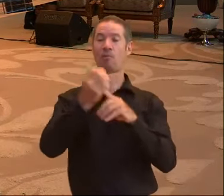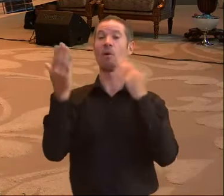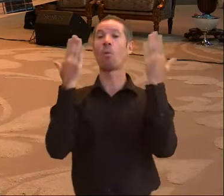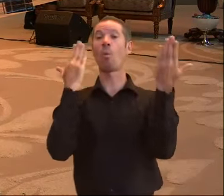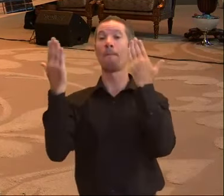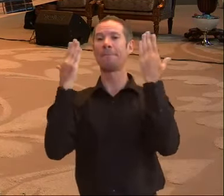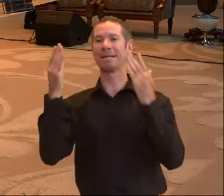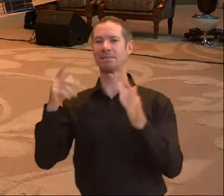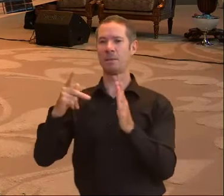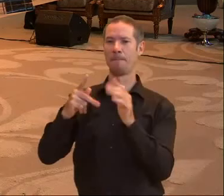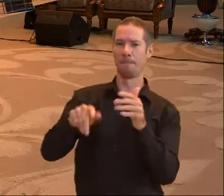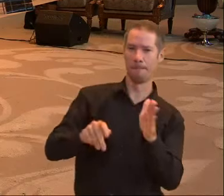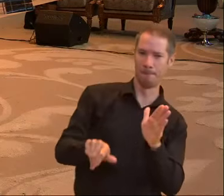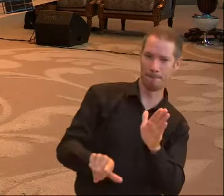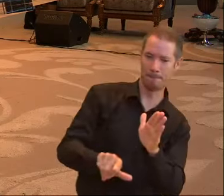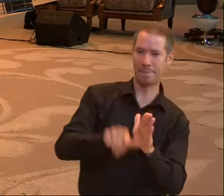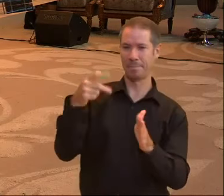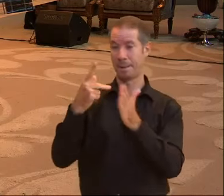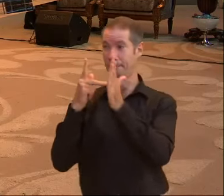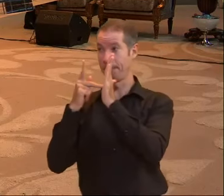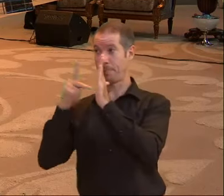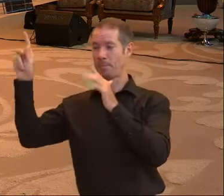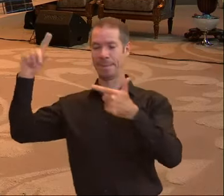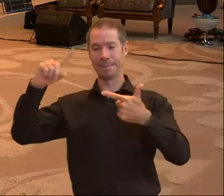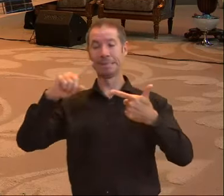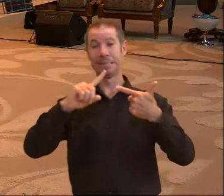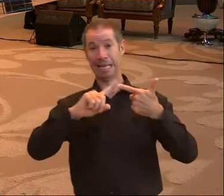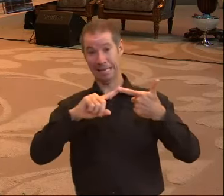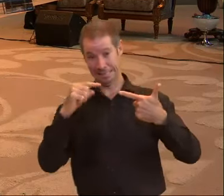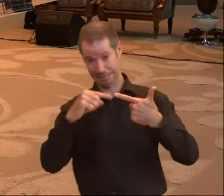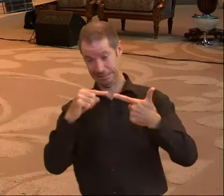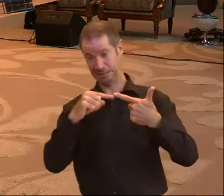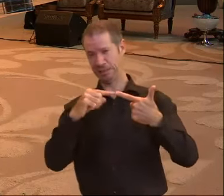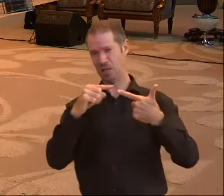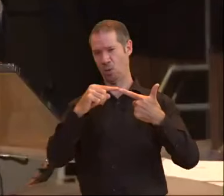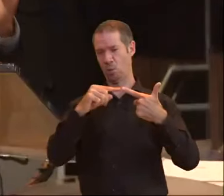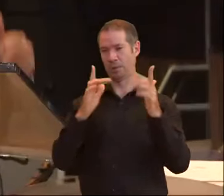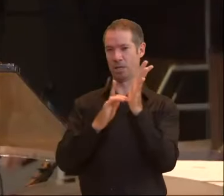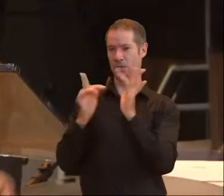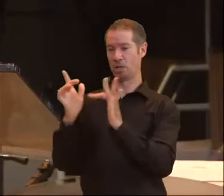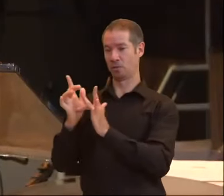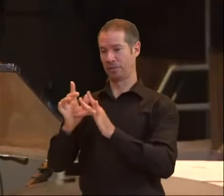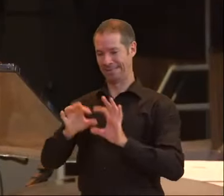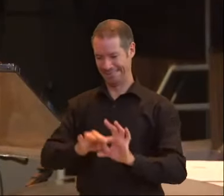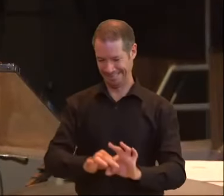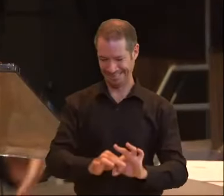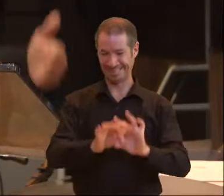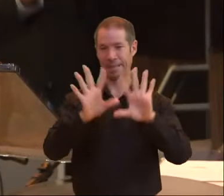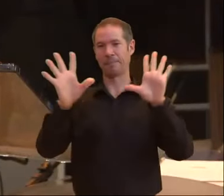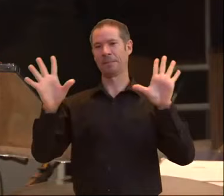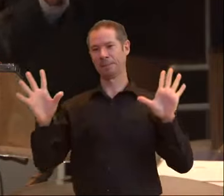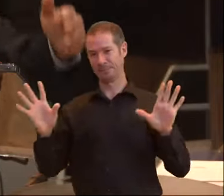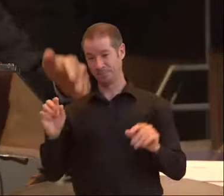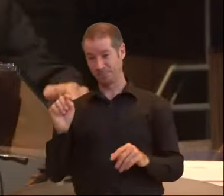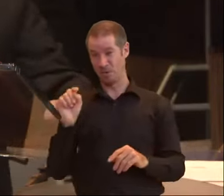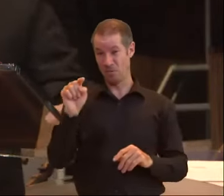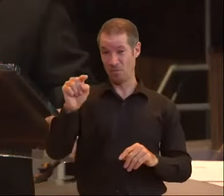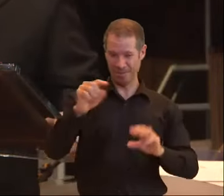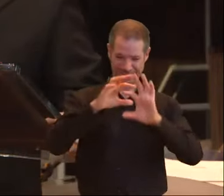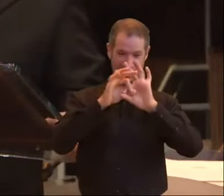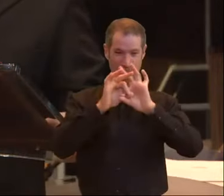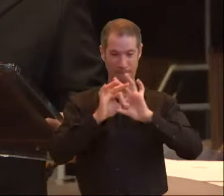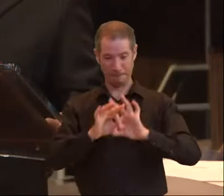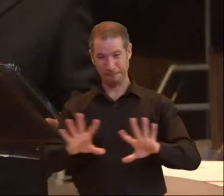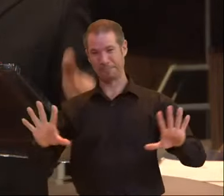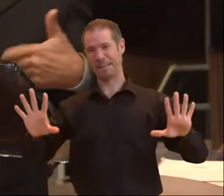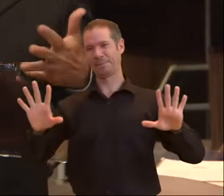Resgate é a primeira promessa. Eu vou correr. A segunda promessa, meus irmãos, que Ele faz: olha, liberdade. Vocês serão